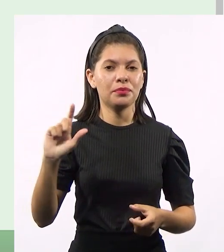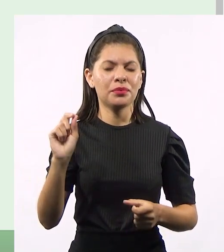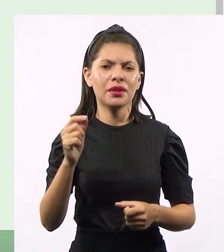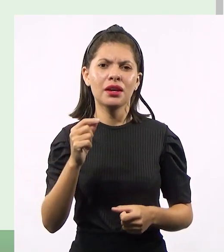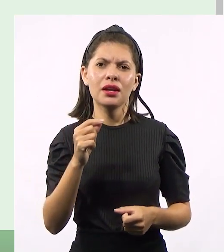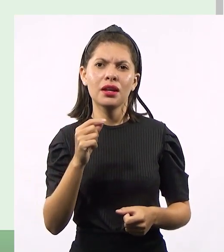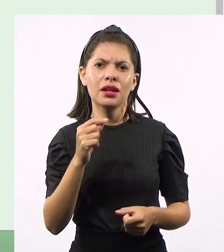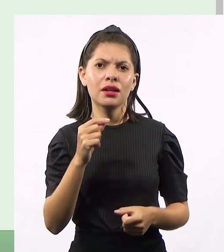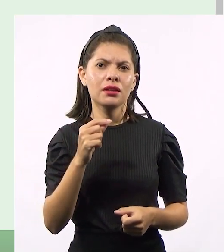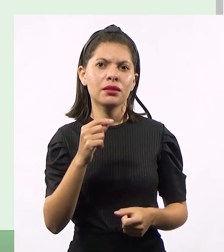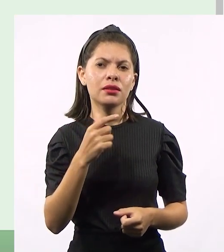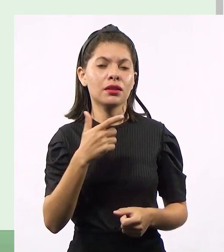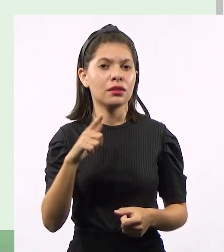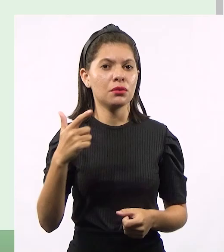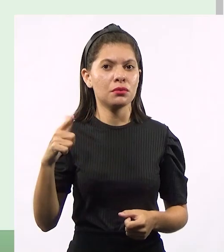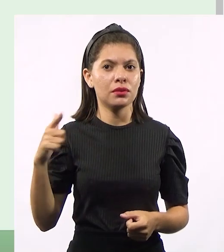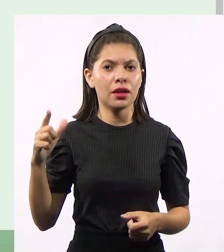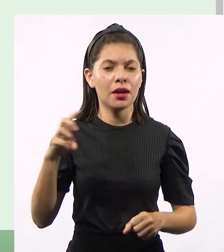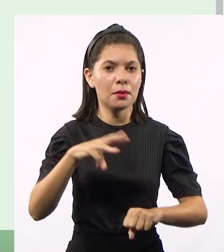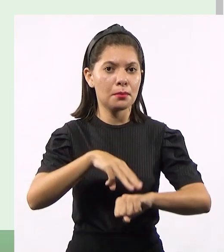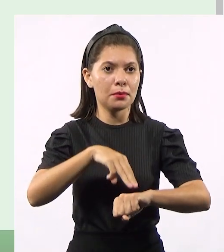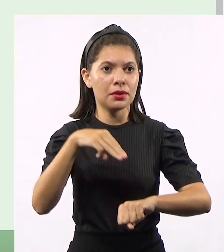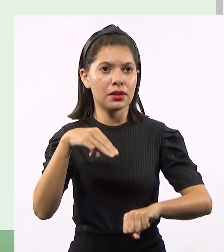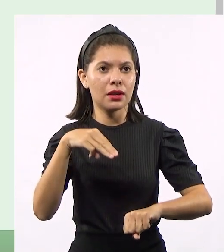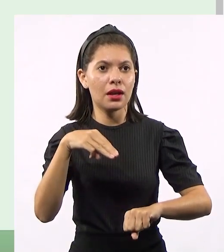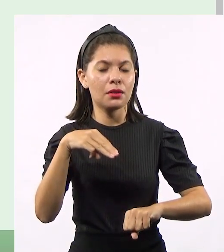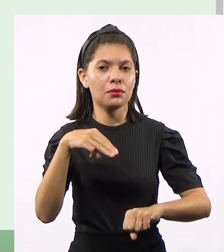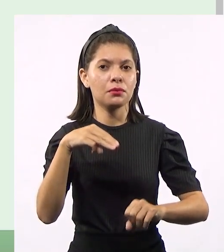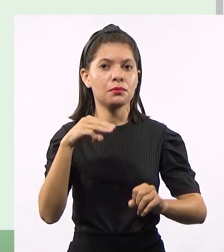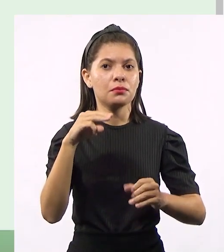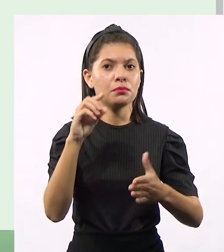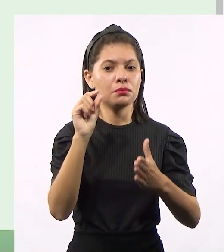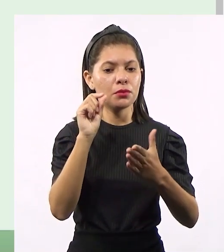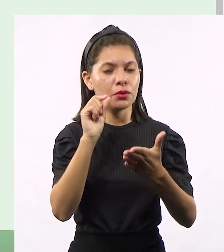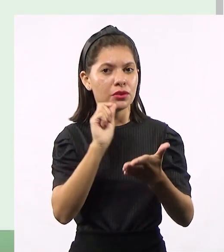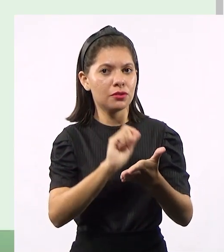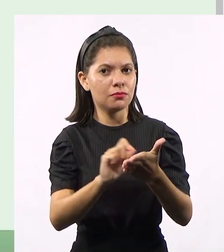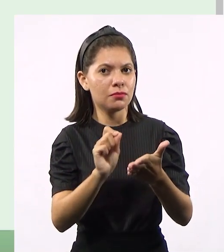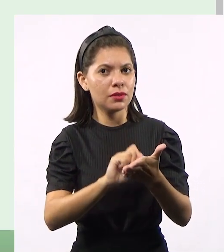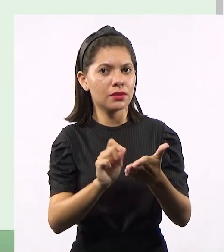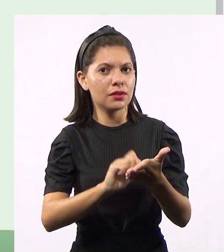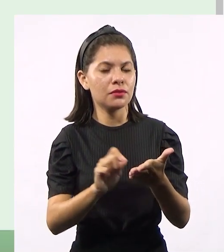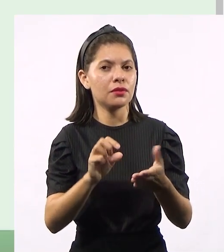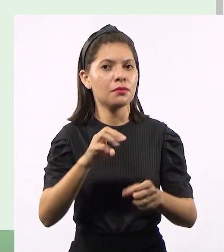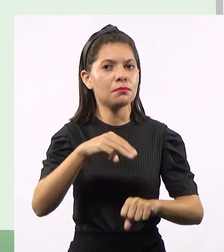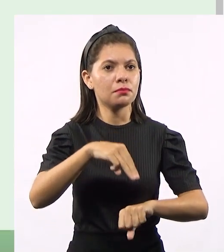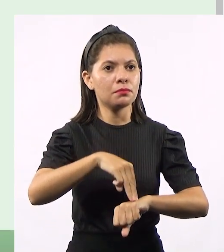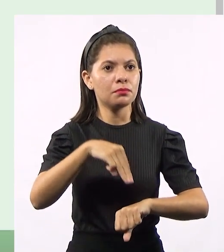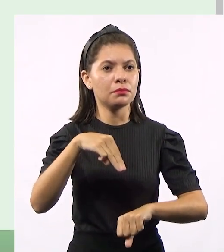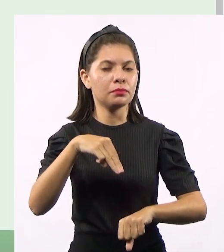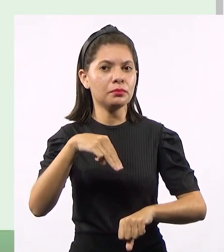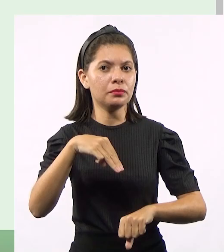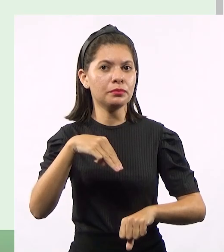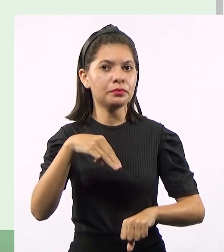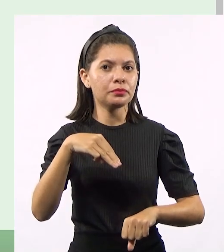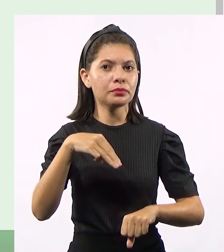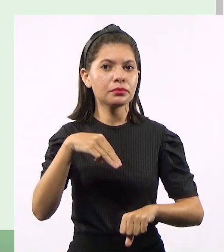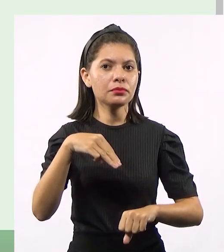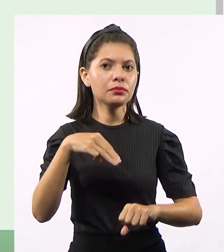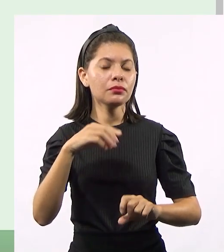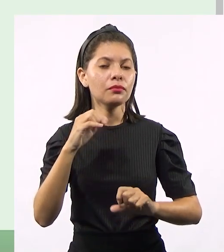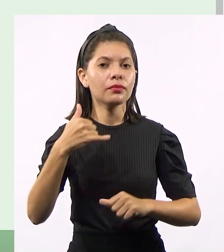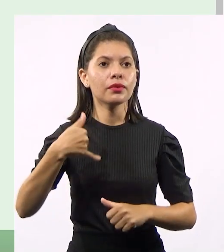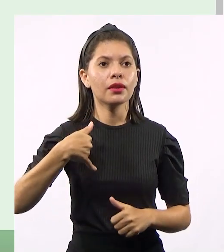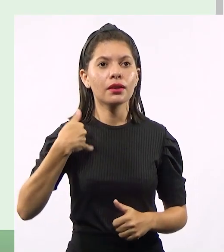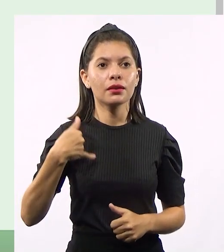especialização, tenho, por exemplo, mestrado, eu posso marcar outro e inserir mestrado. A idade,